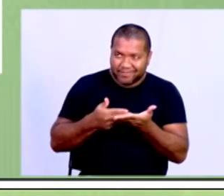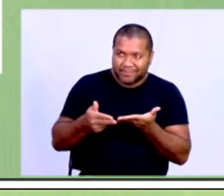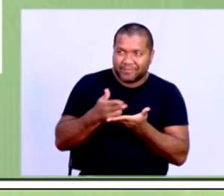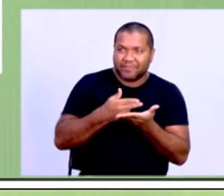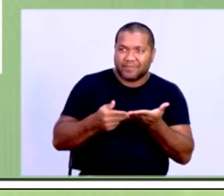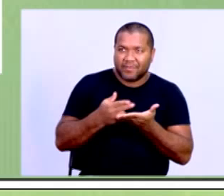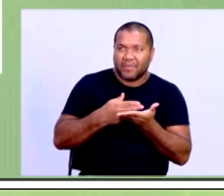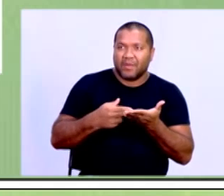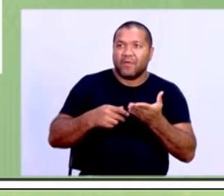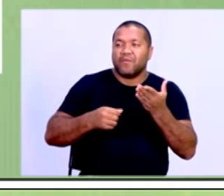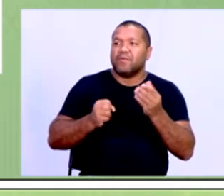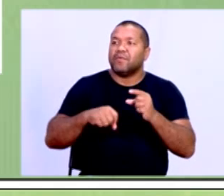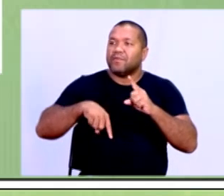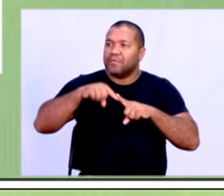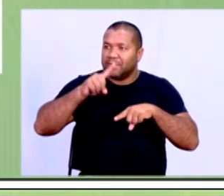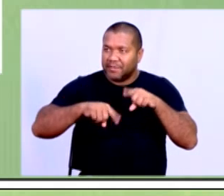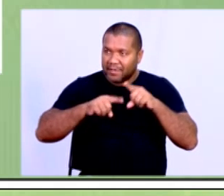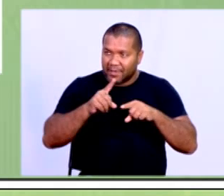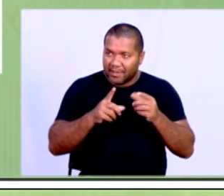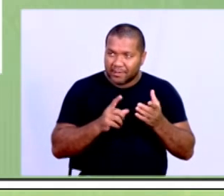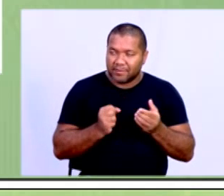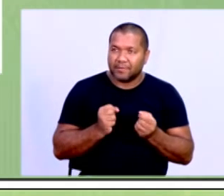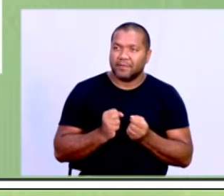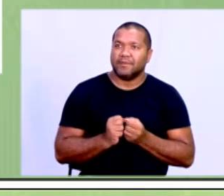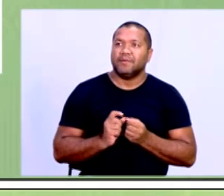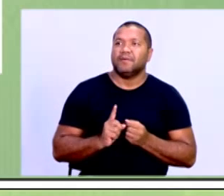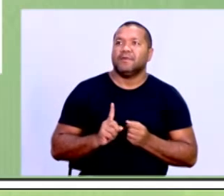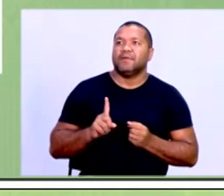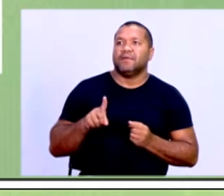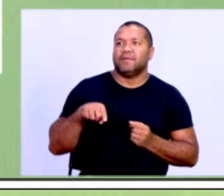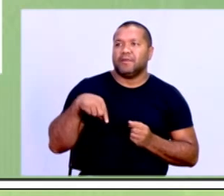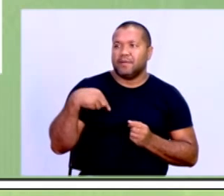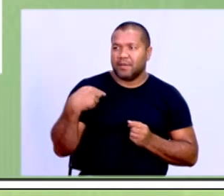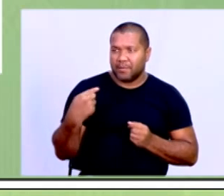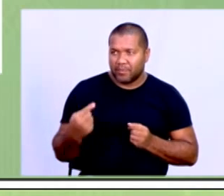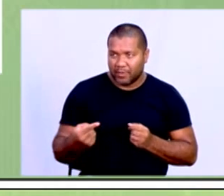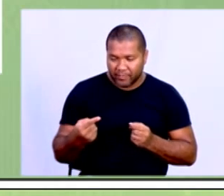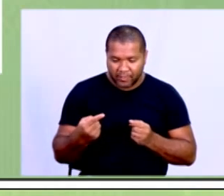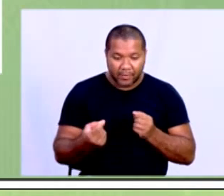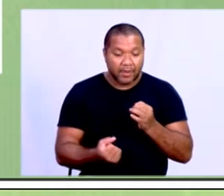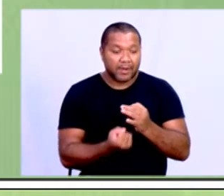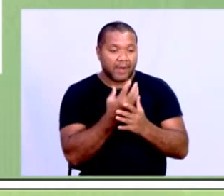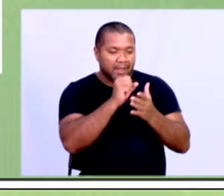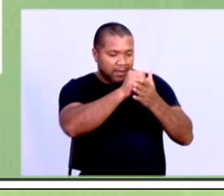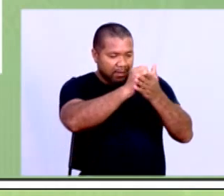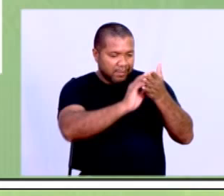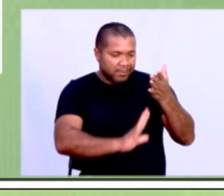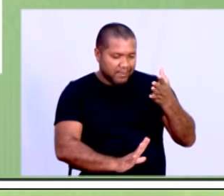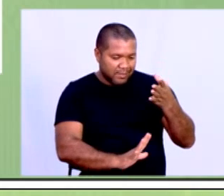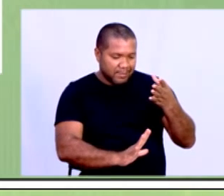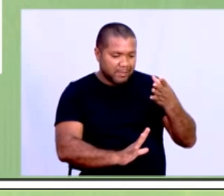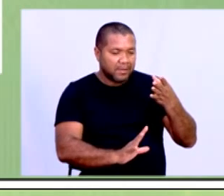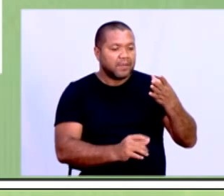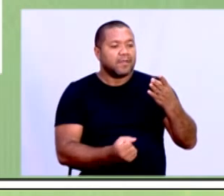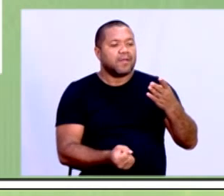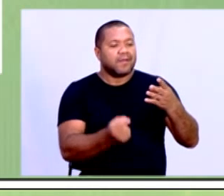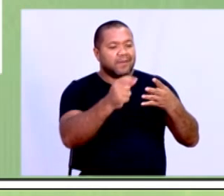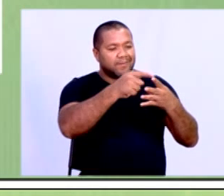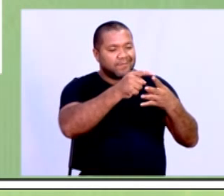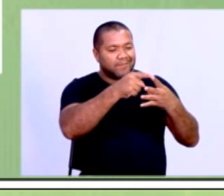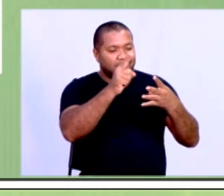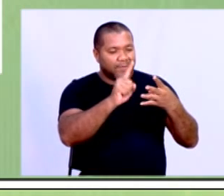foi o modelo de objetos. Em seguida, eles vão construir a lista com as funcionalidades que o sistema deve